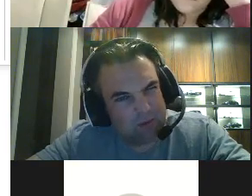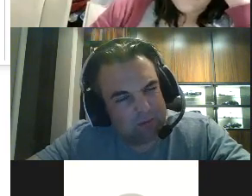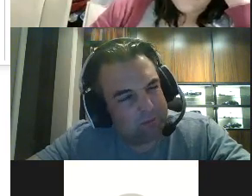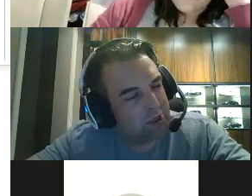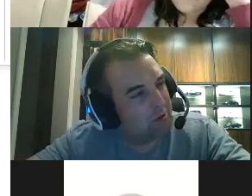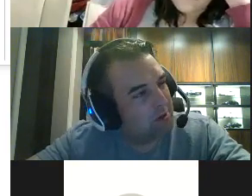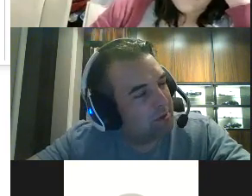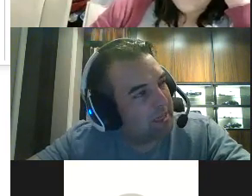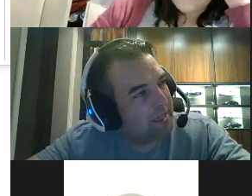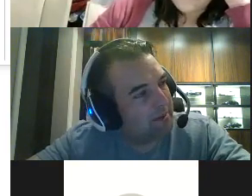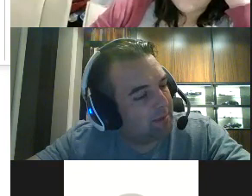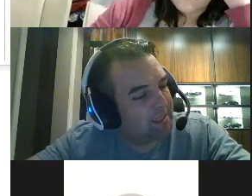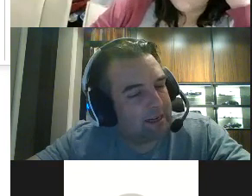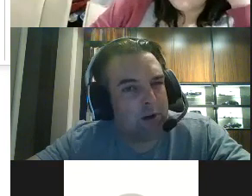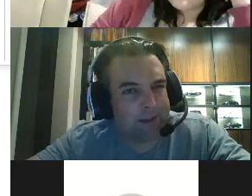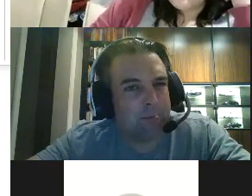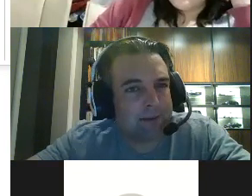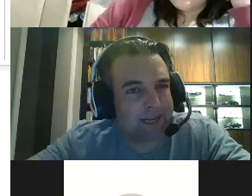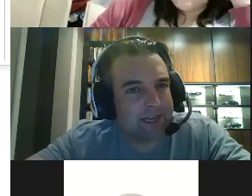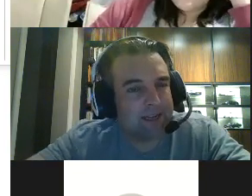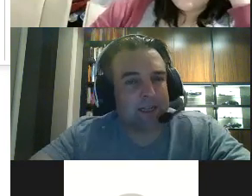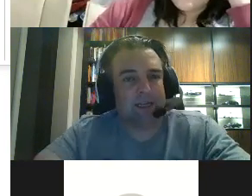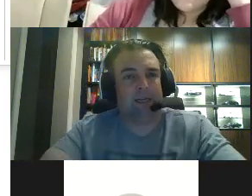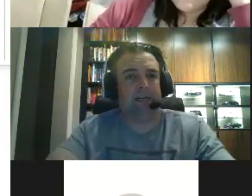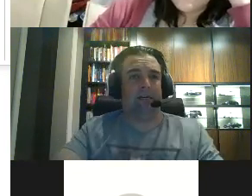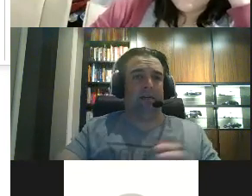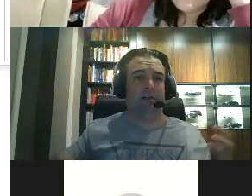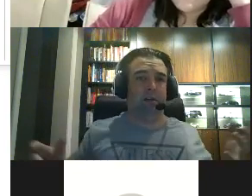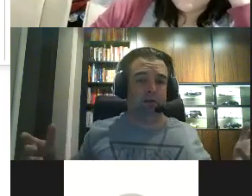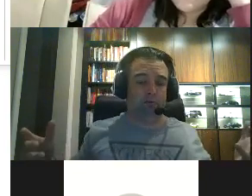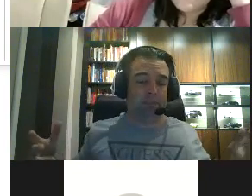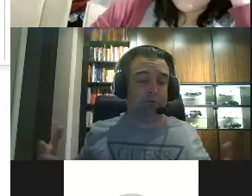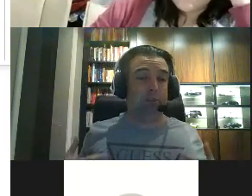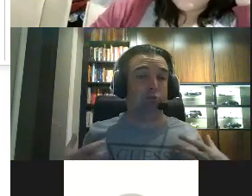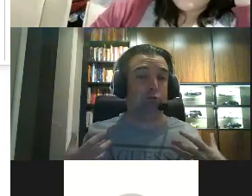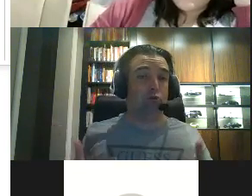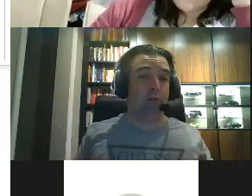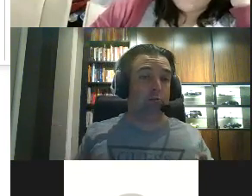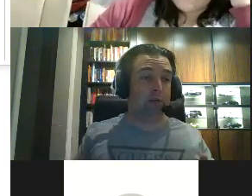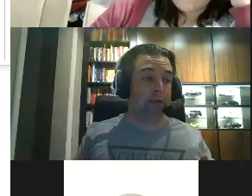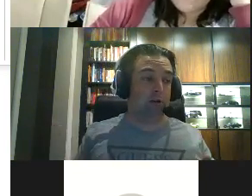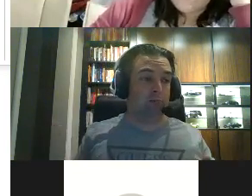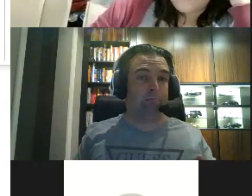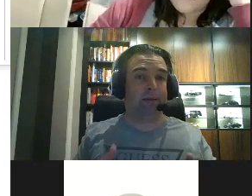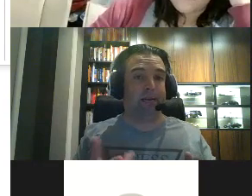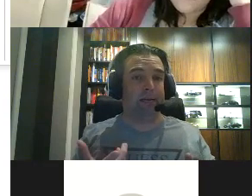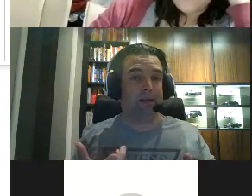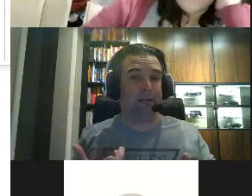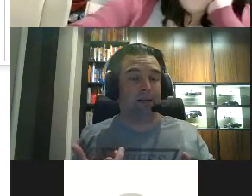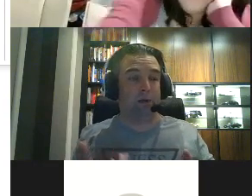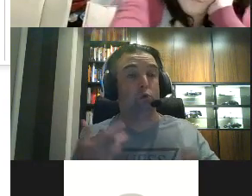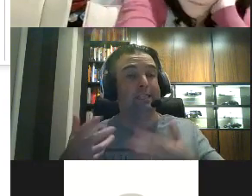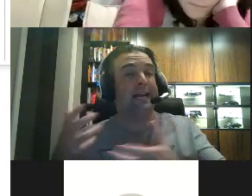que, poxa, não lembro a data, mas ele agora é do Panamá, né? Os Estados Unidos construíram o canal